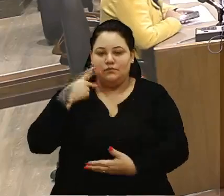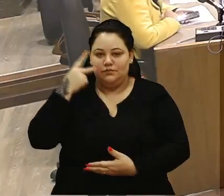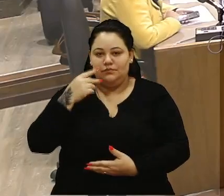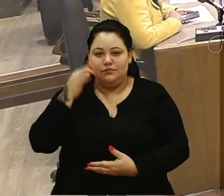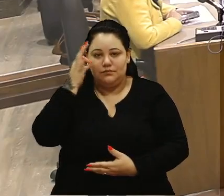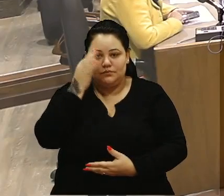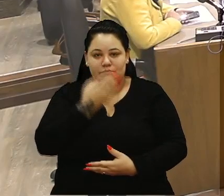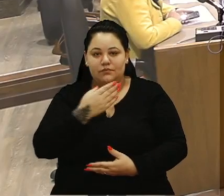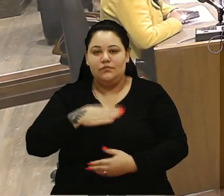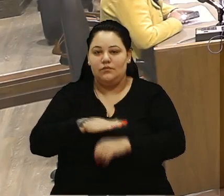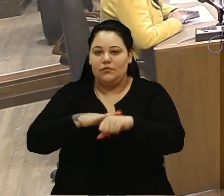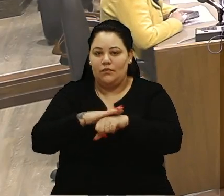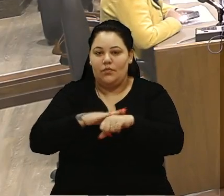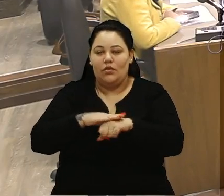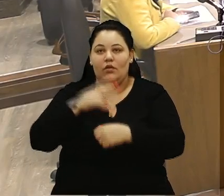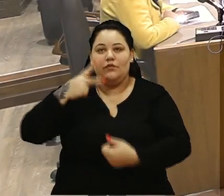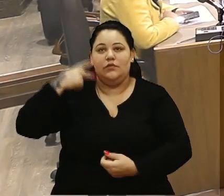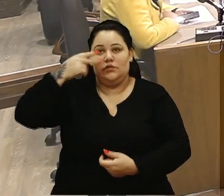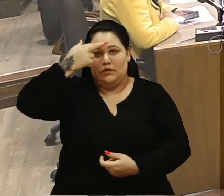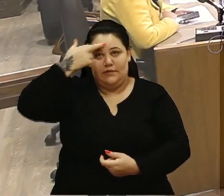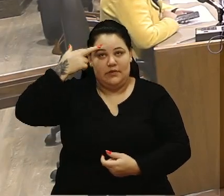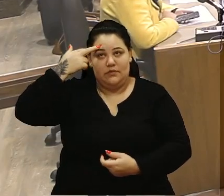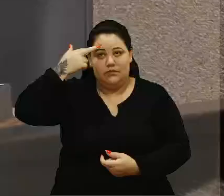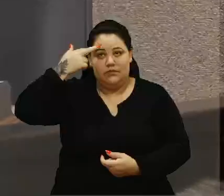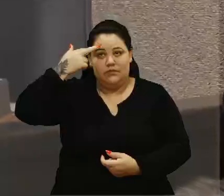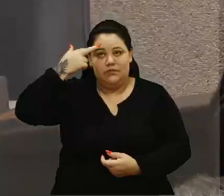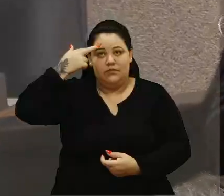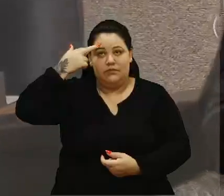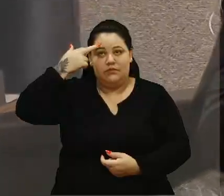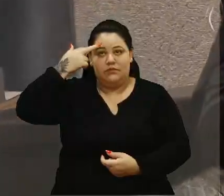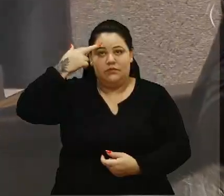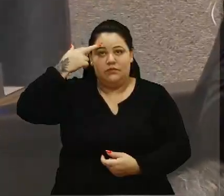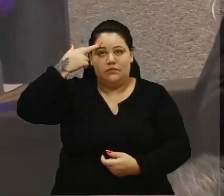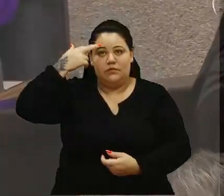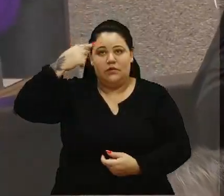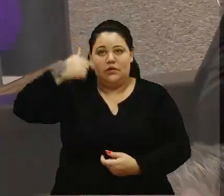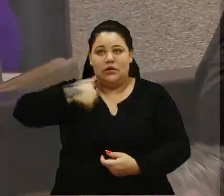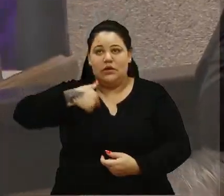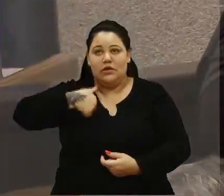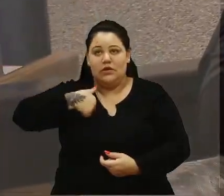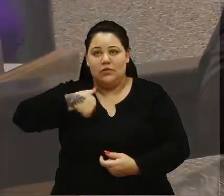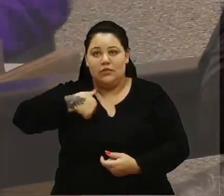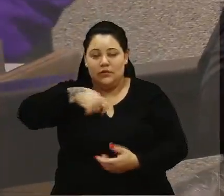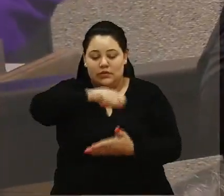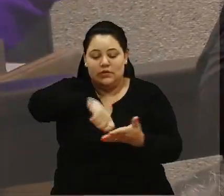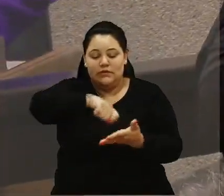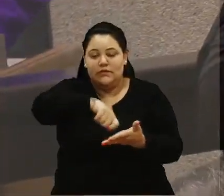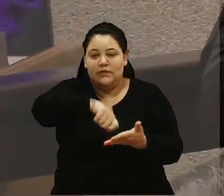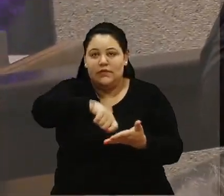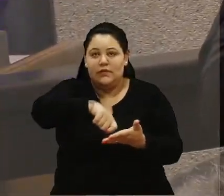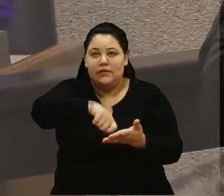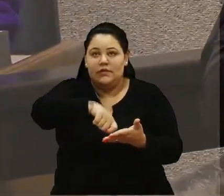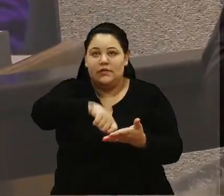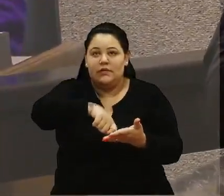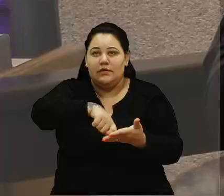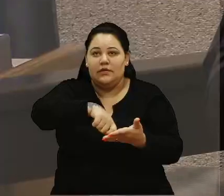Conversei com o vereador Rafael Bueno, sou a relatora, né, deste parecer de